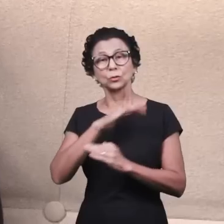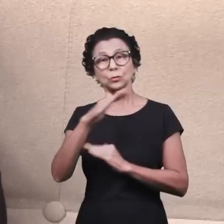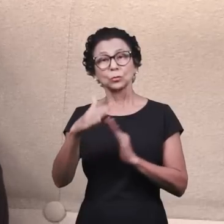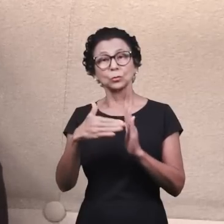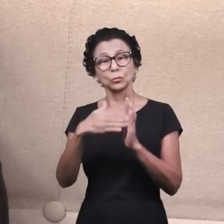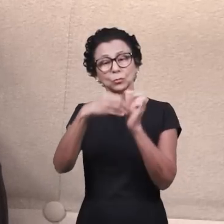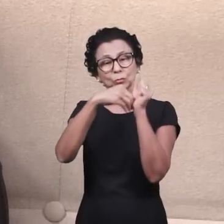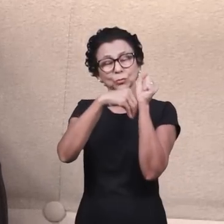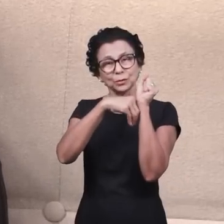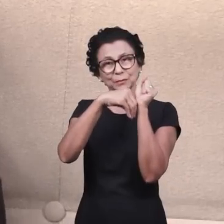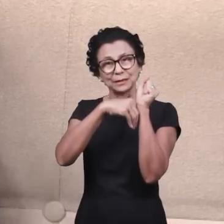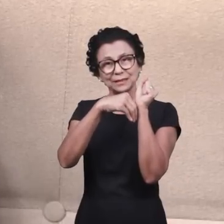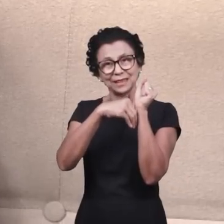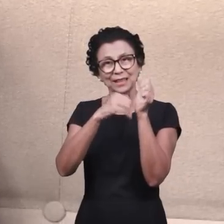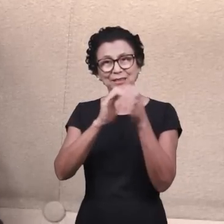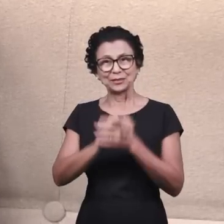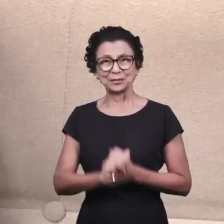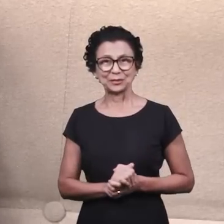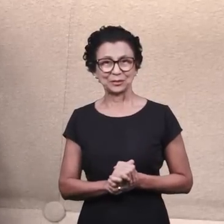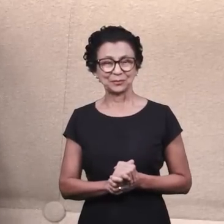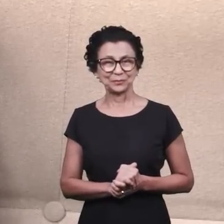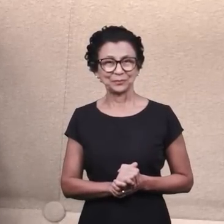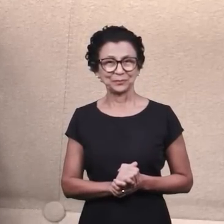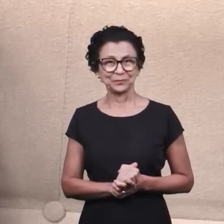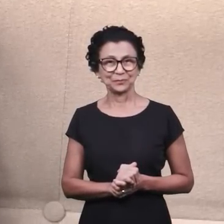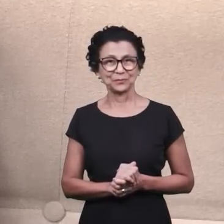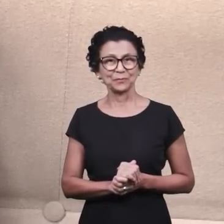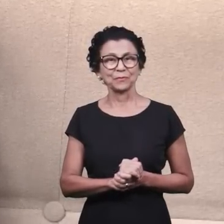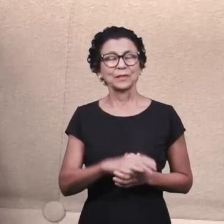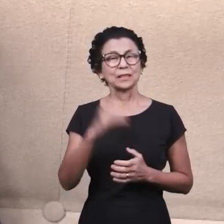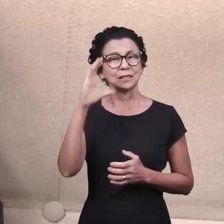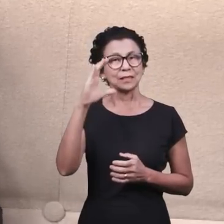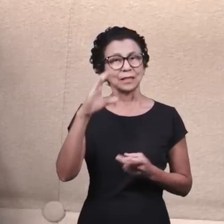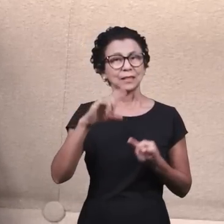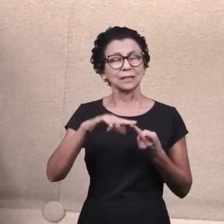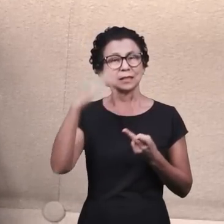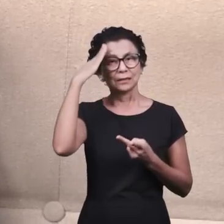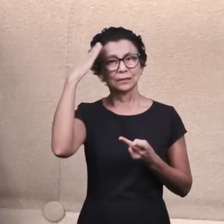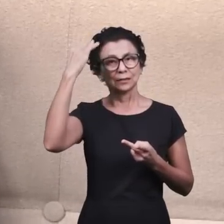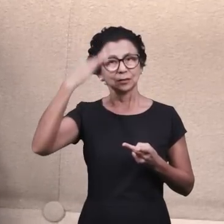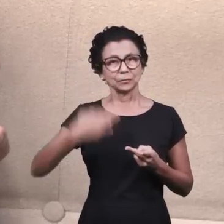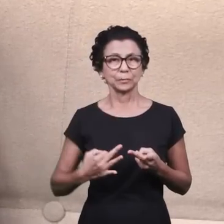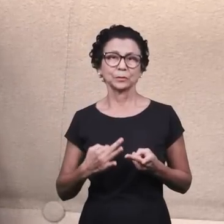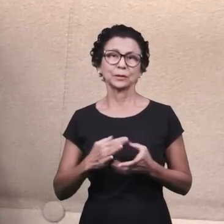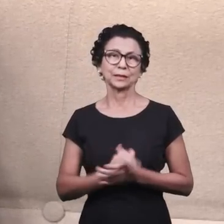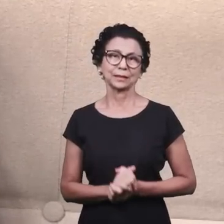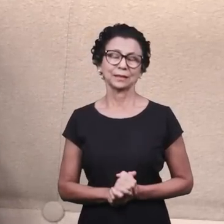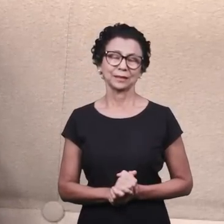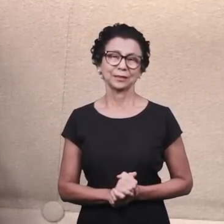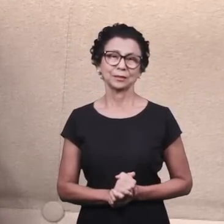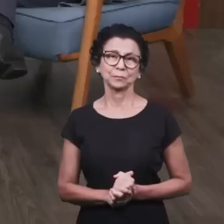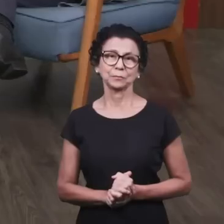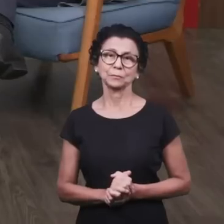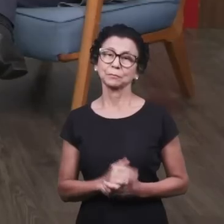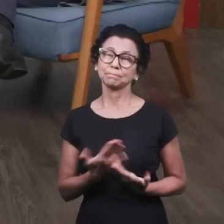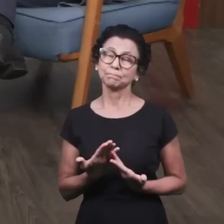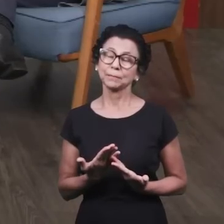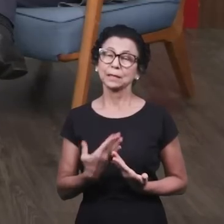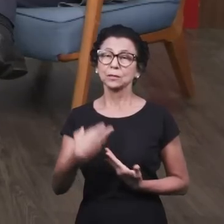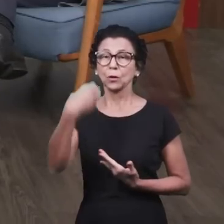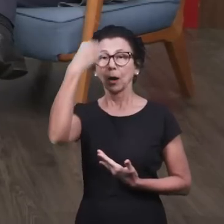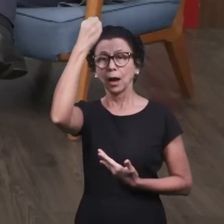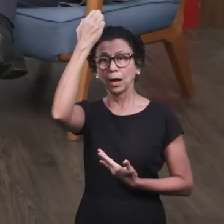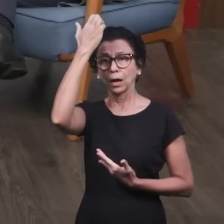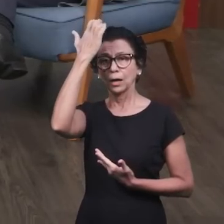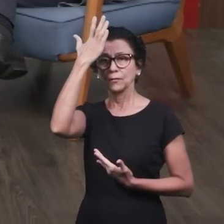a gente não usa de interpretação, nós usamos de revelação. É essa a nossa bênção. E uma